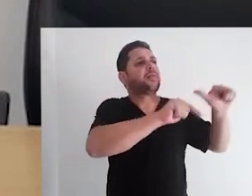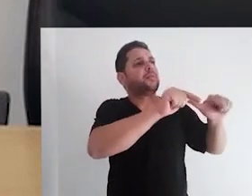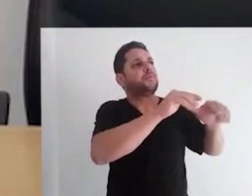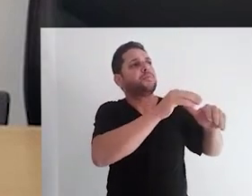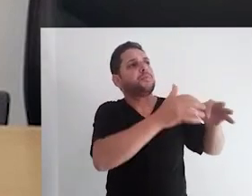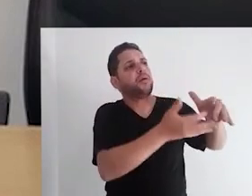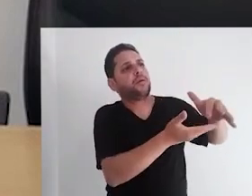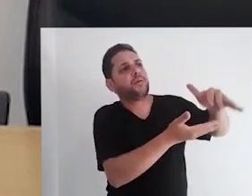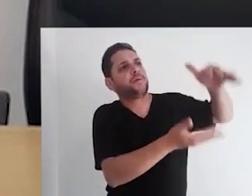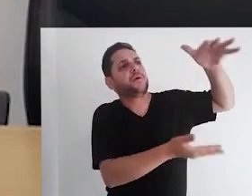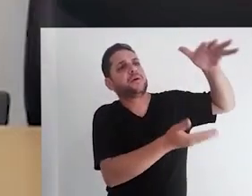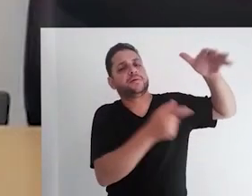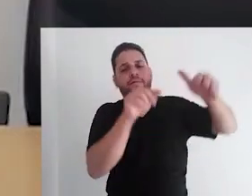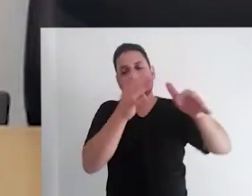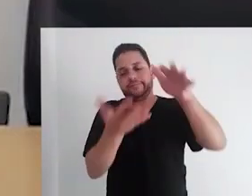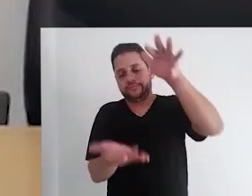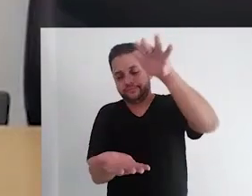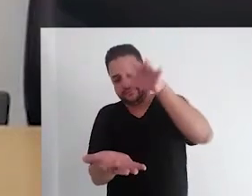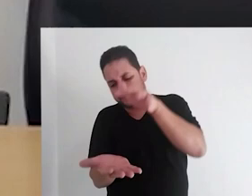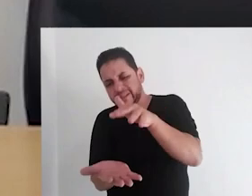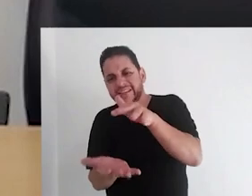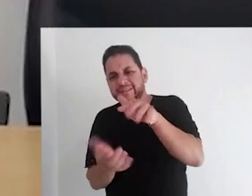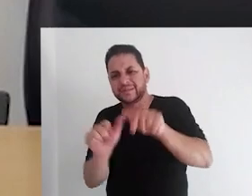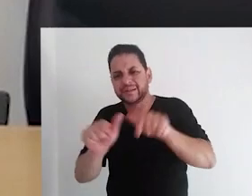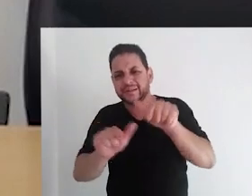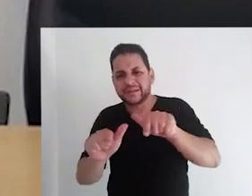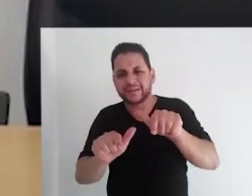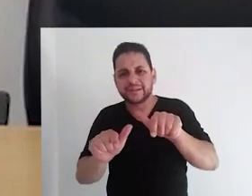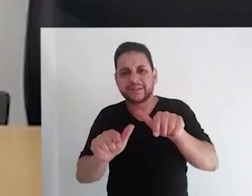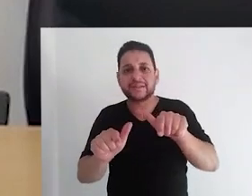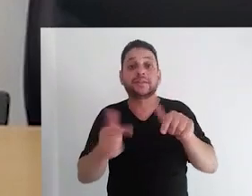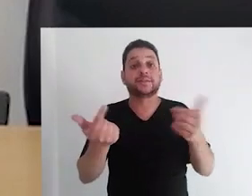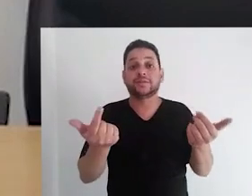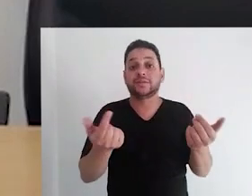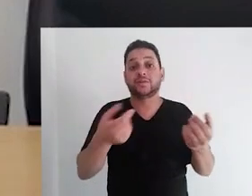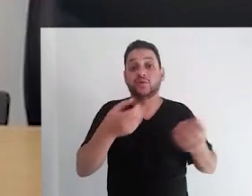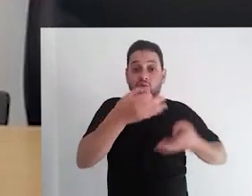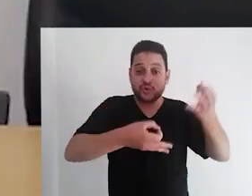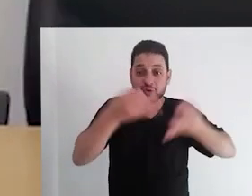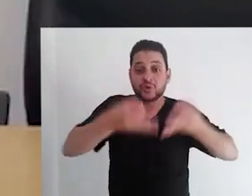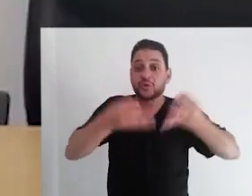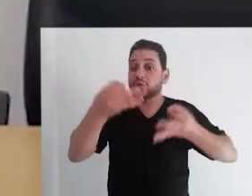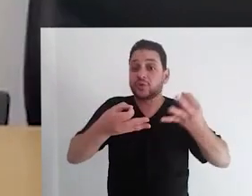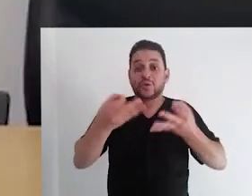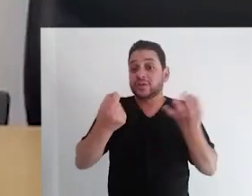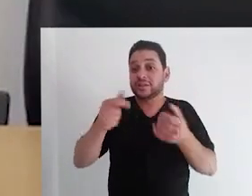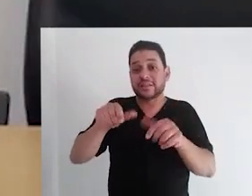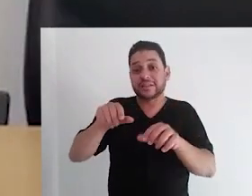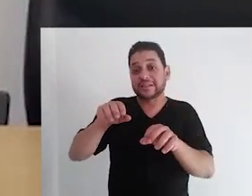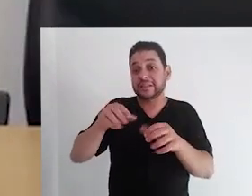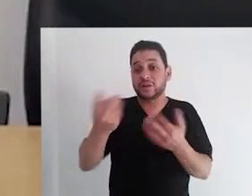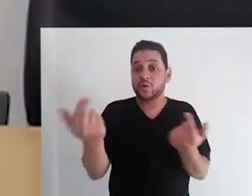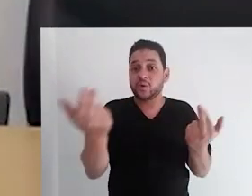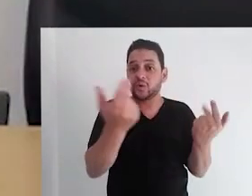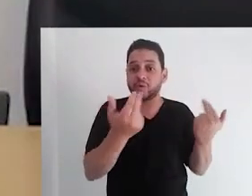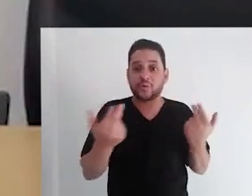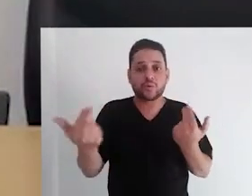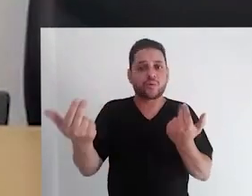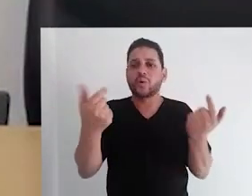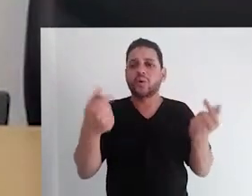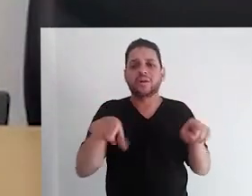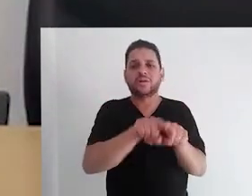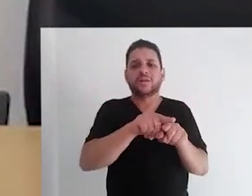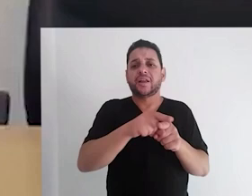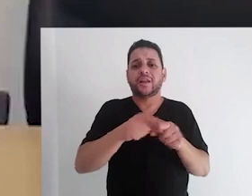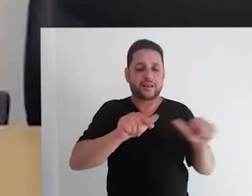mesma região, no mesmo estado, nós temos juizados com a mesma quantidade de magistrados e servidores recebendo uma distribuição totalmente